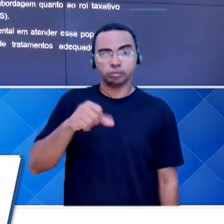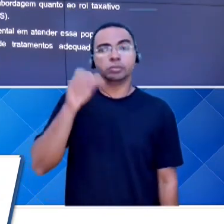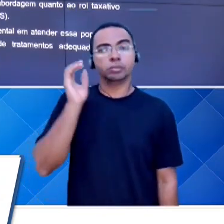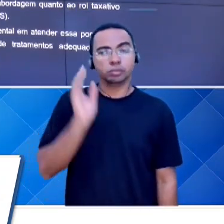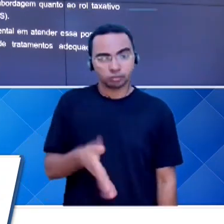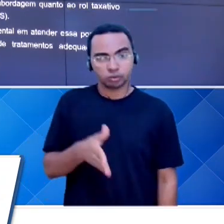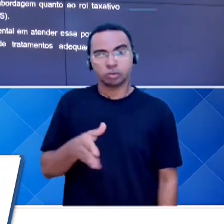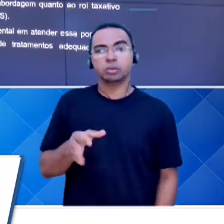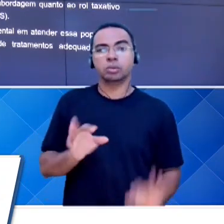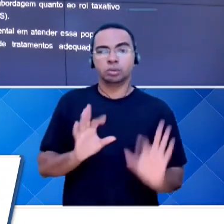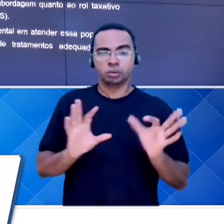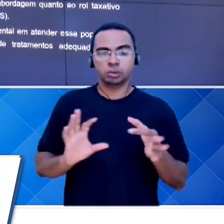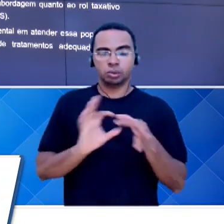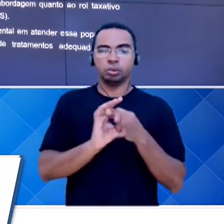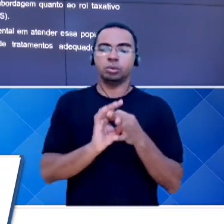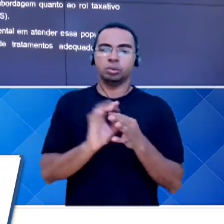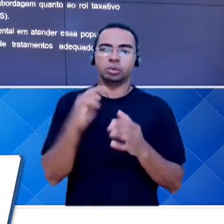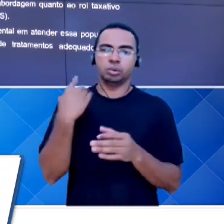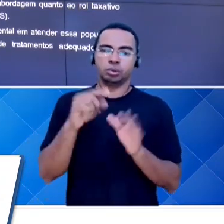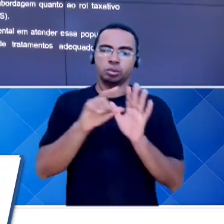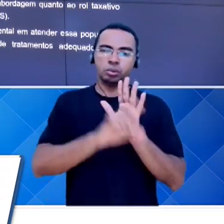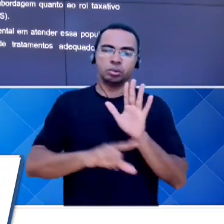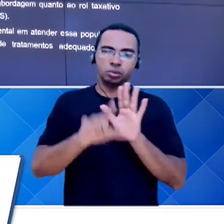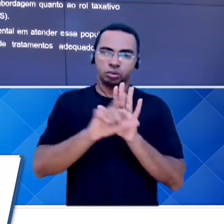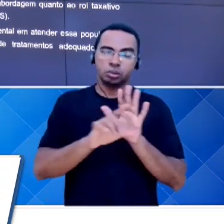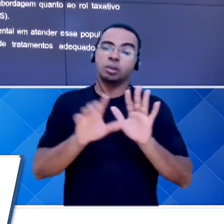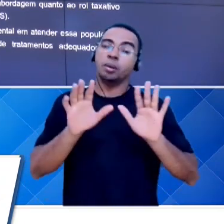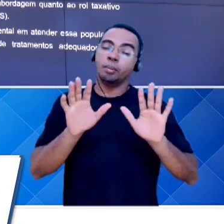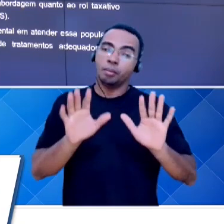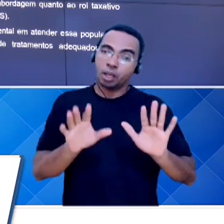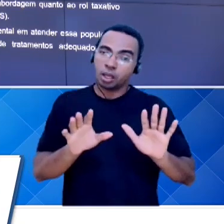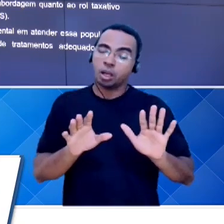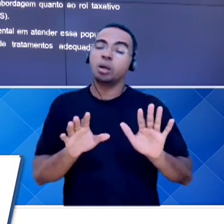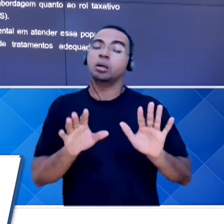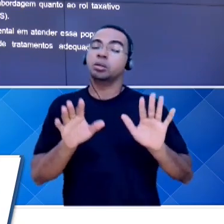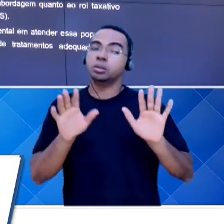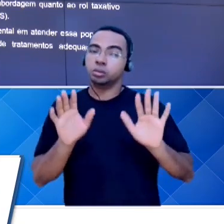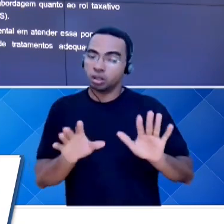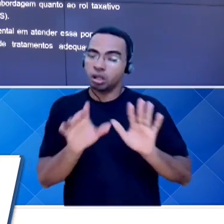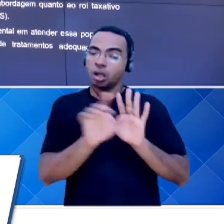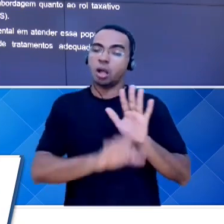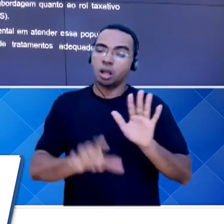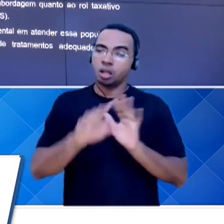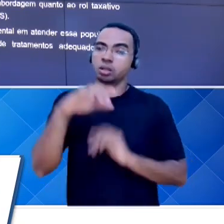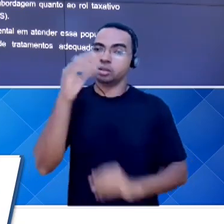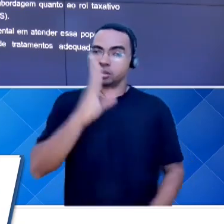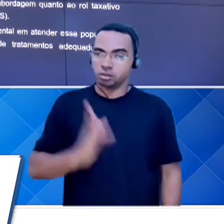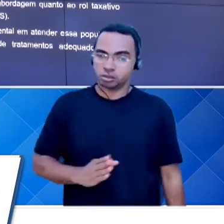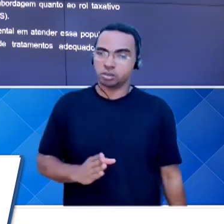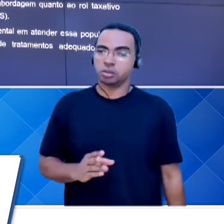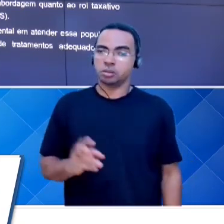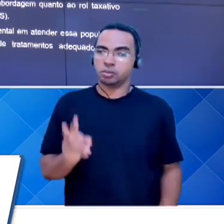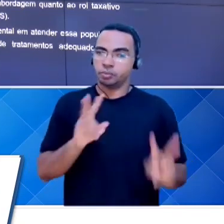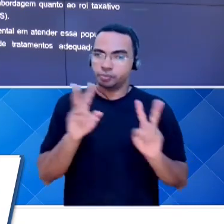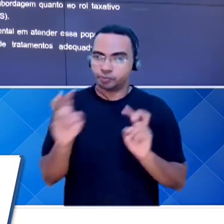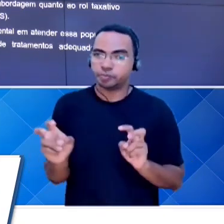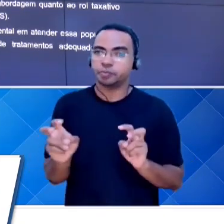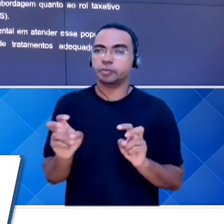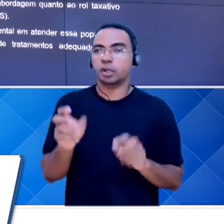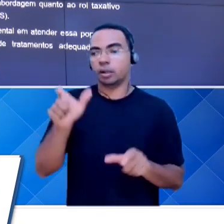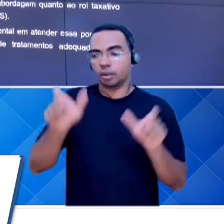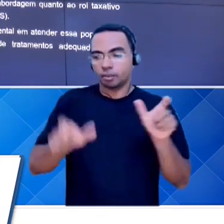devidamente consolidadas em nossa legislação. Aliás, a legislação brasileira, no que diz respeito a pessoas